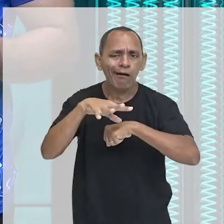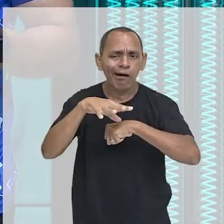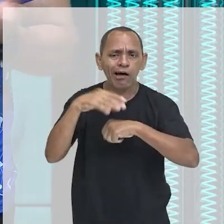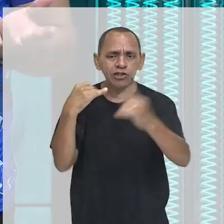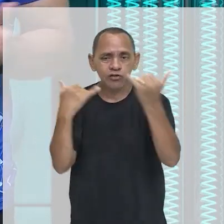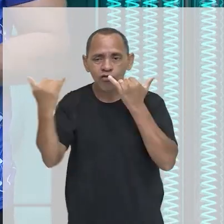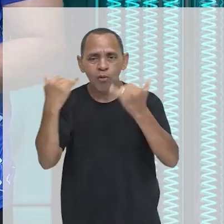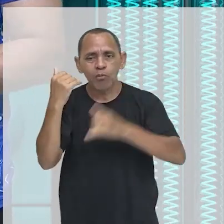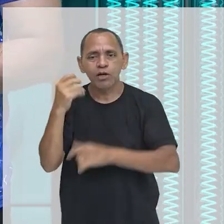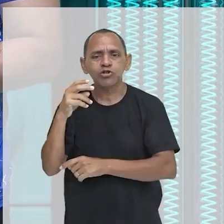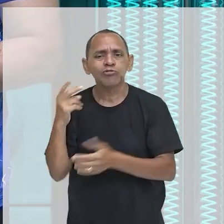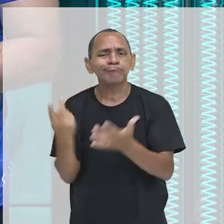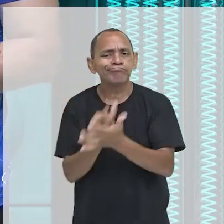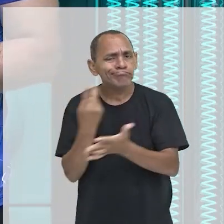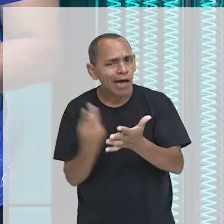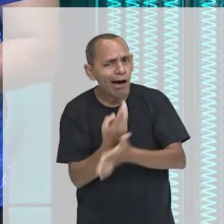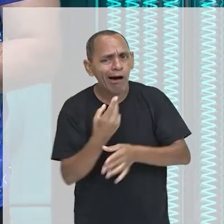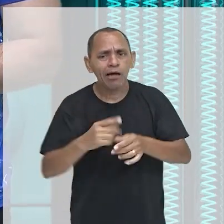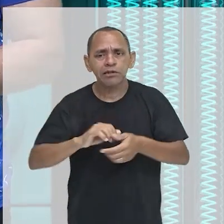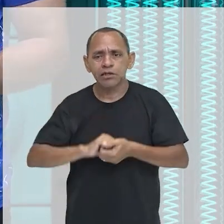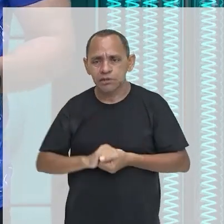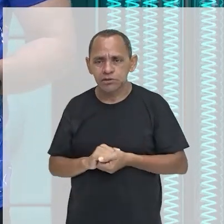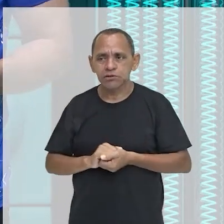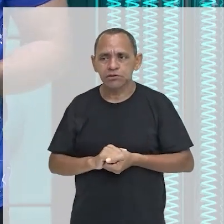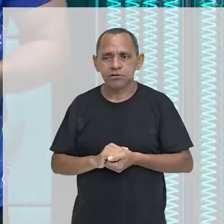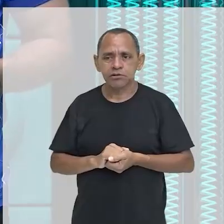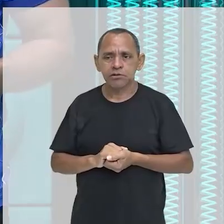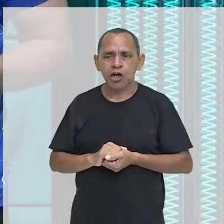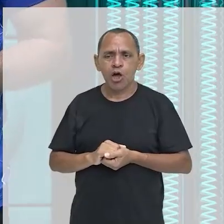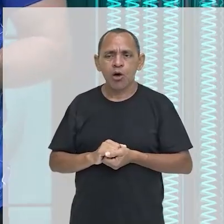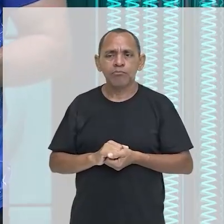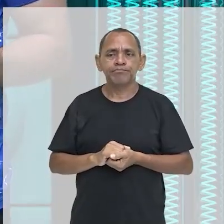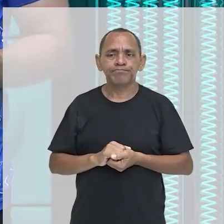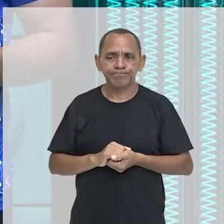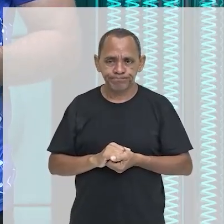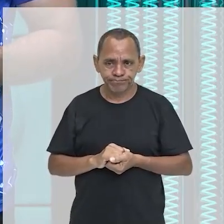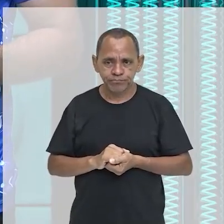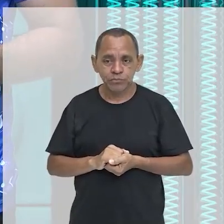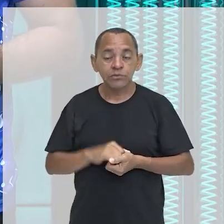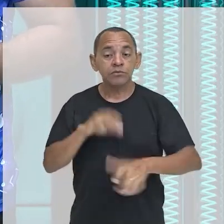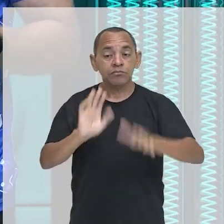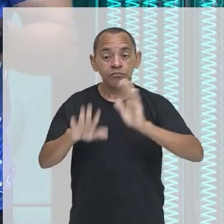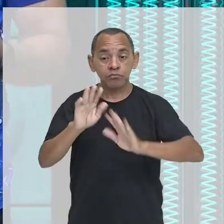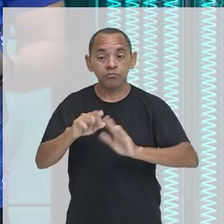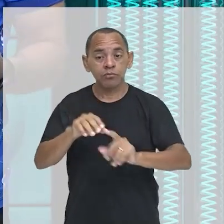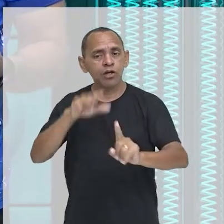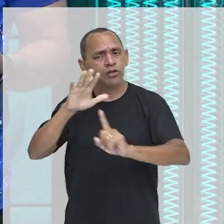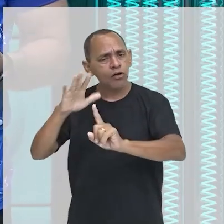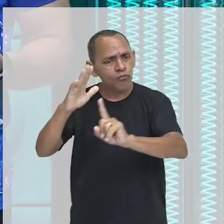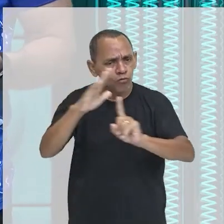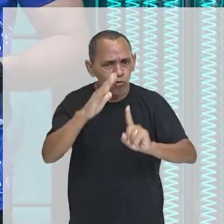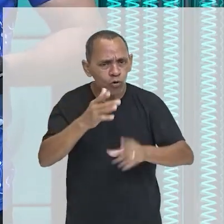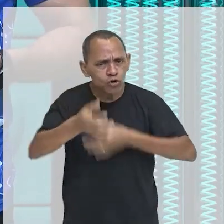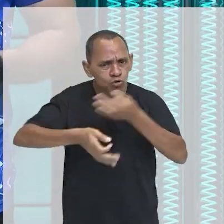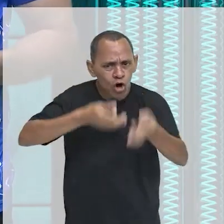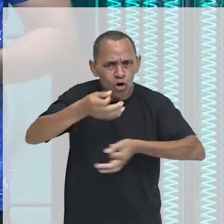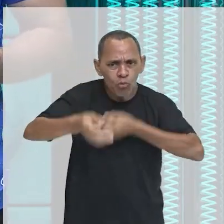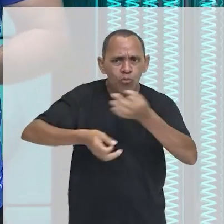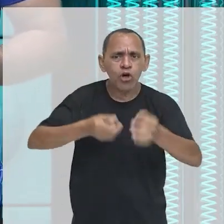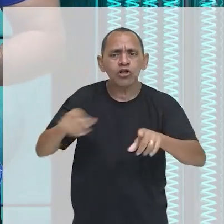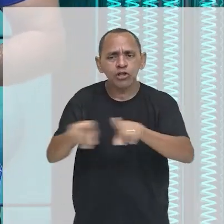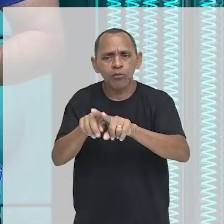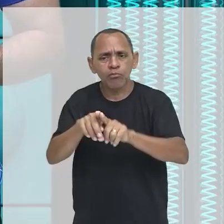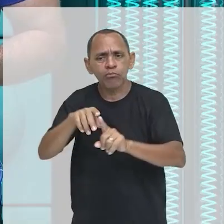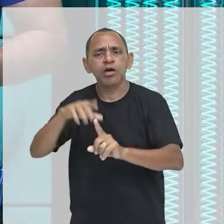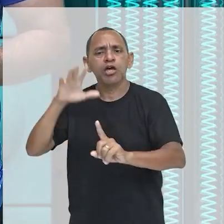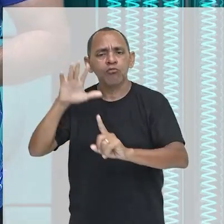vida de uma pessoa ou então de outras tantas pessoas. A depender da sua influência, a sua fala, o seu argumento, ele pode